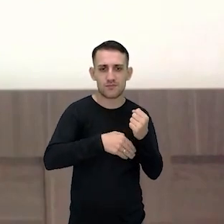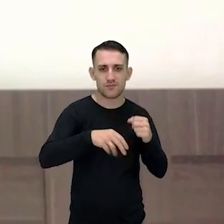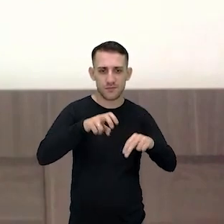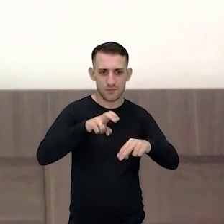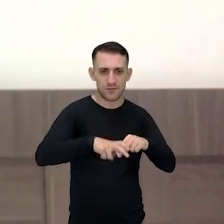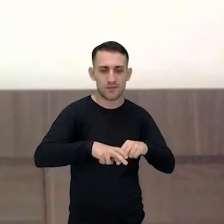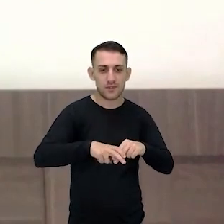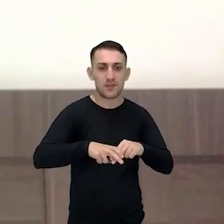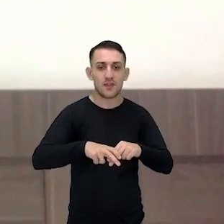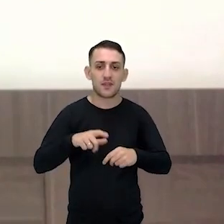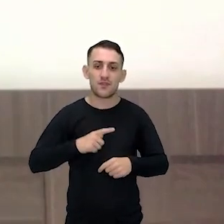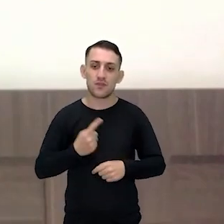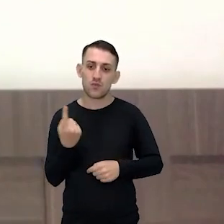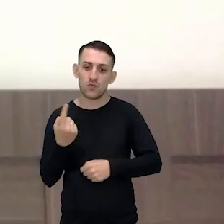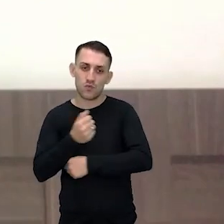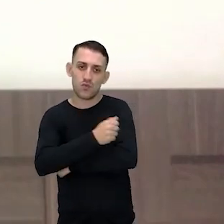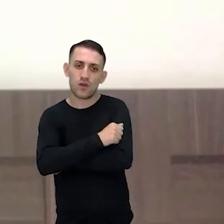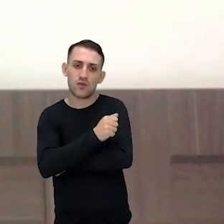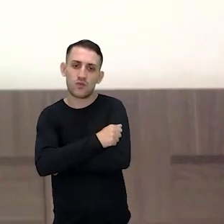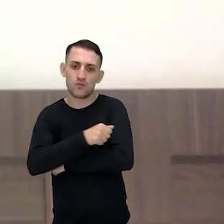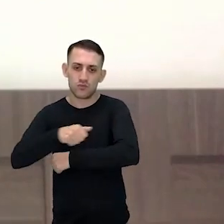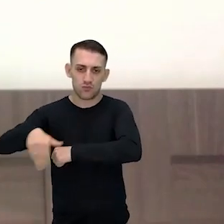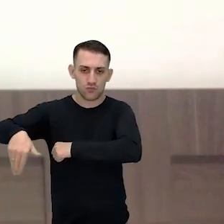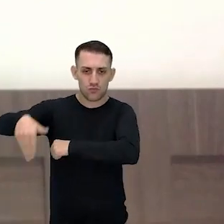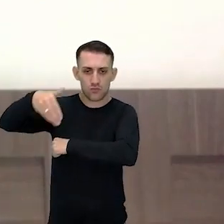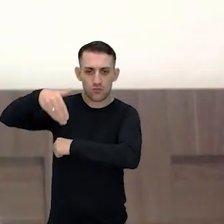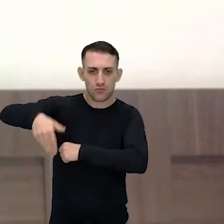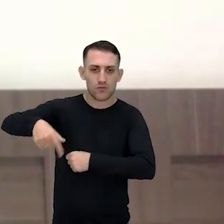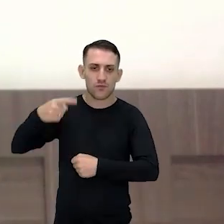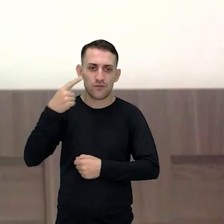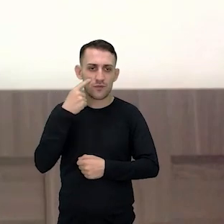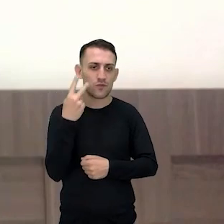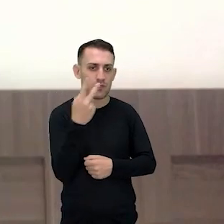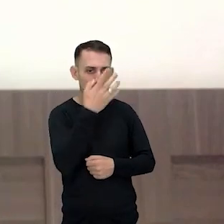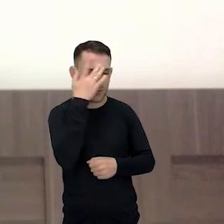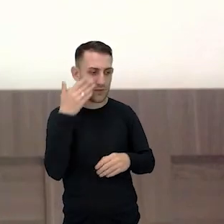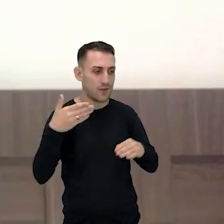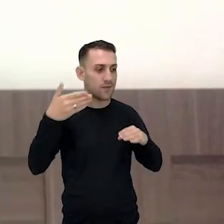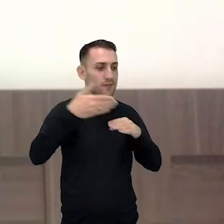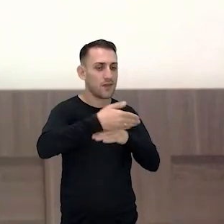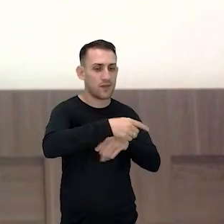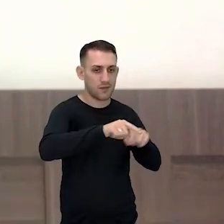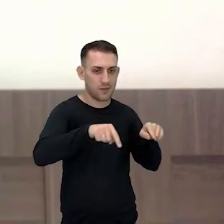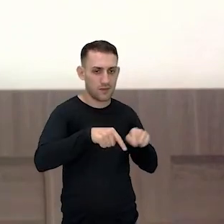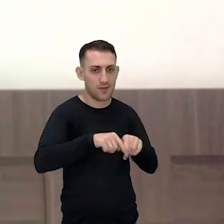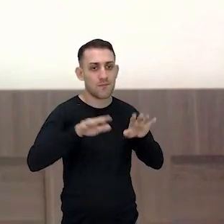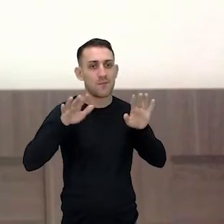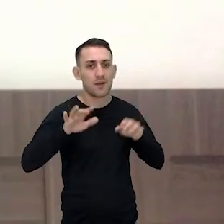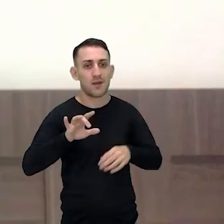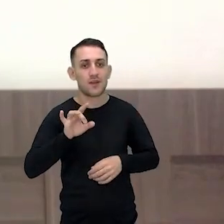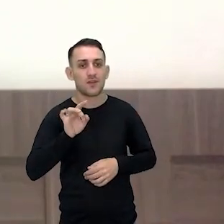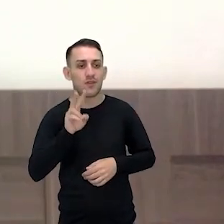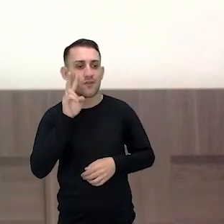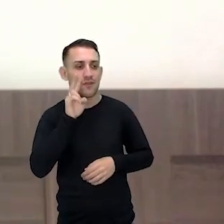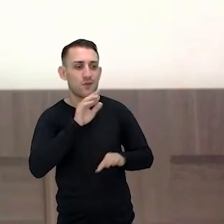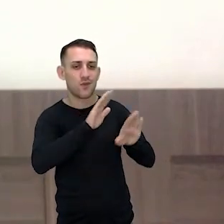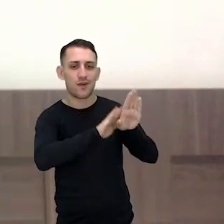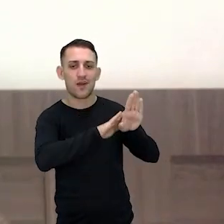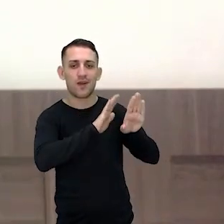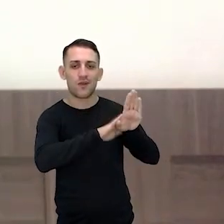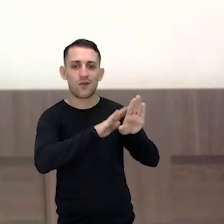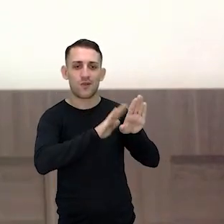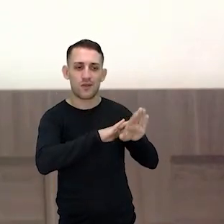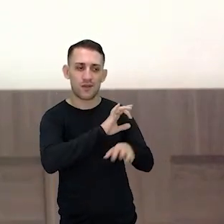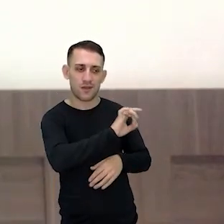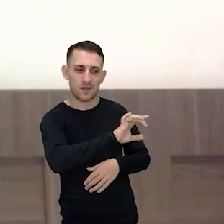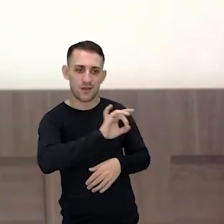aí, um aluno que estava nos corredores viu 2 suspeitos entrarem na sala, mas apenas de costas, né? E cada